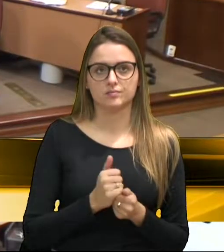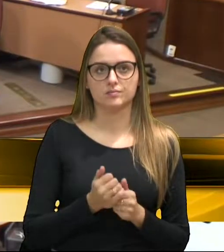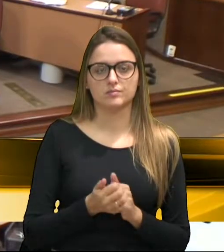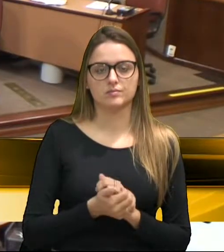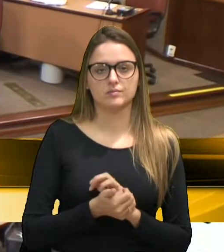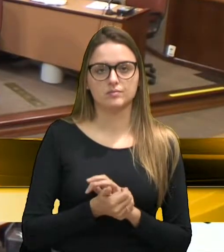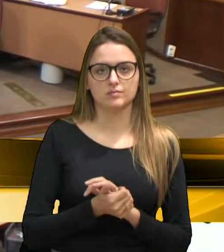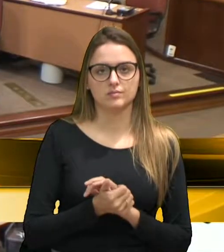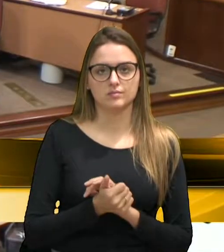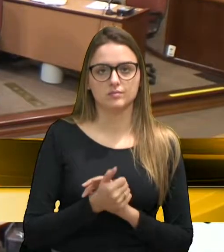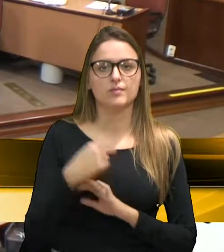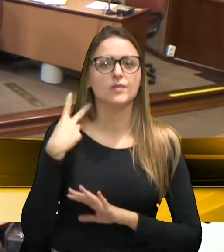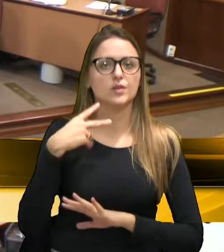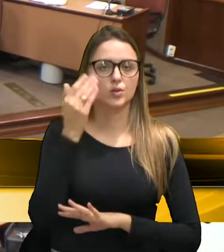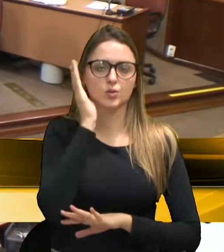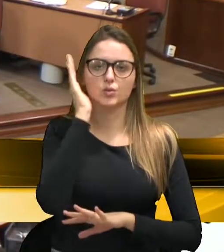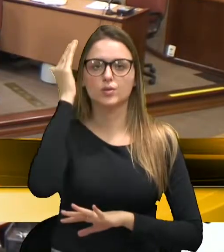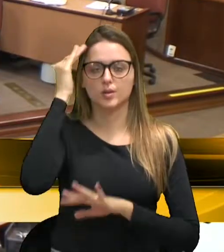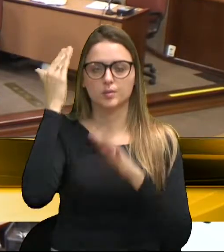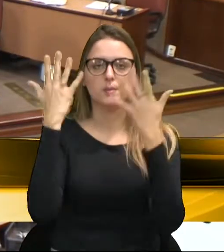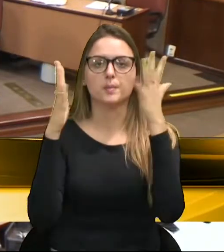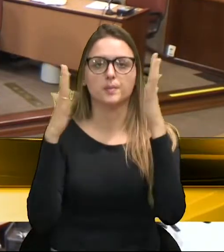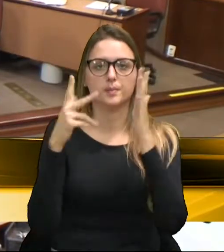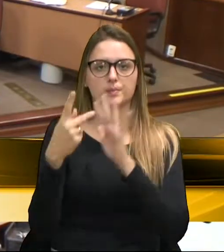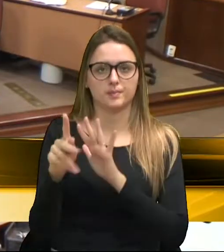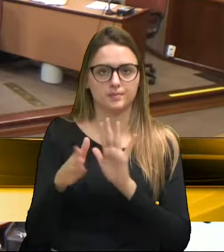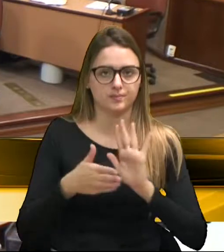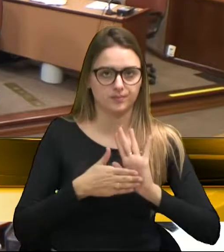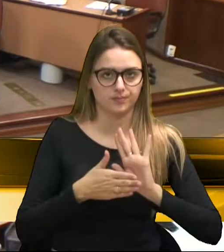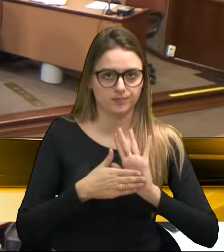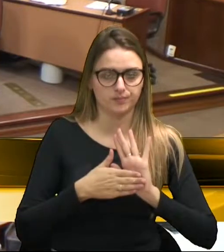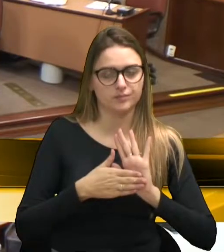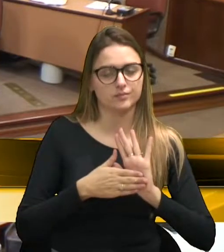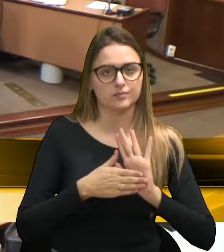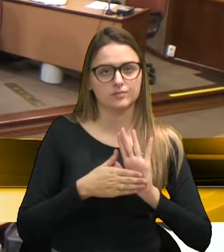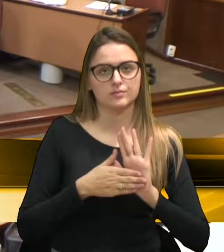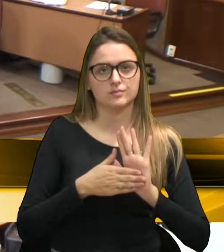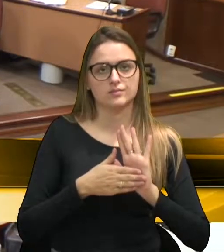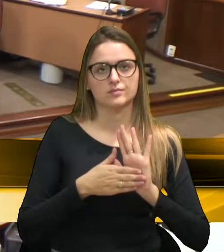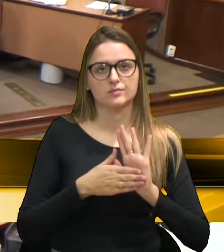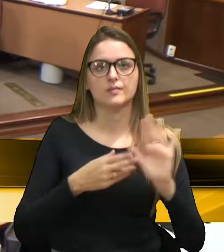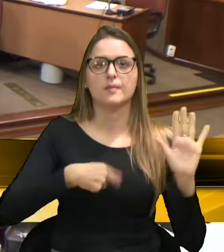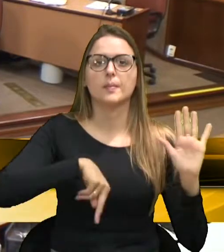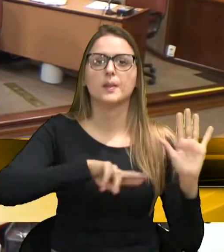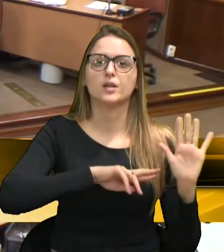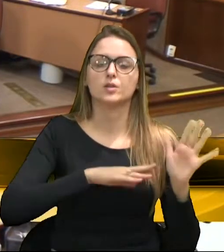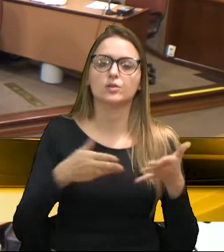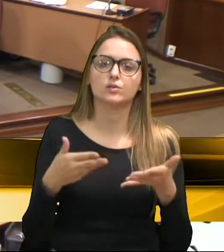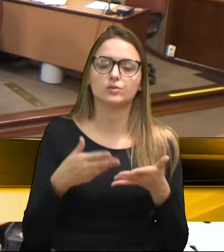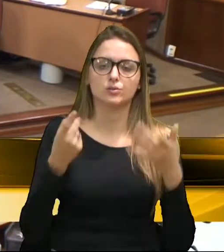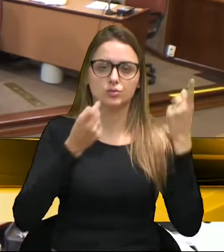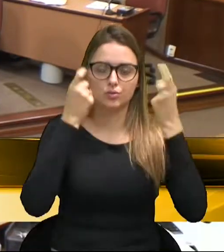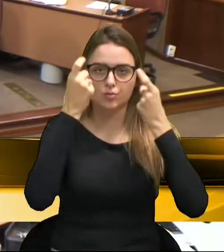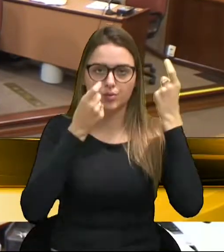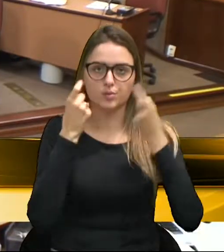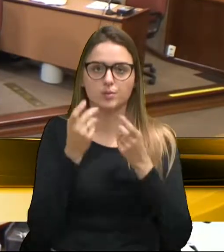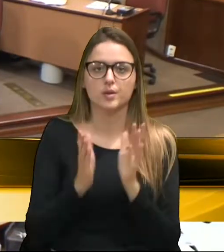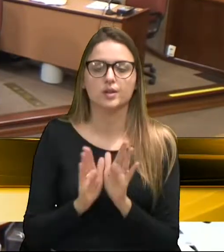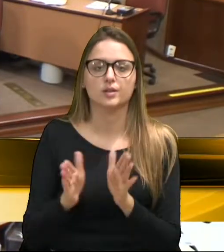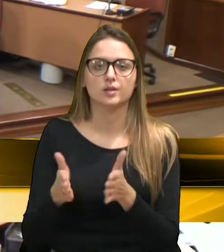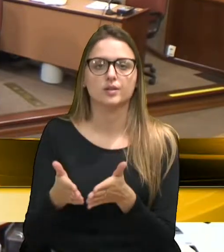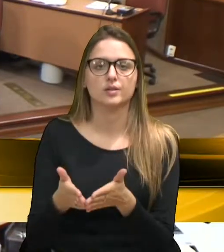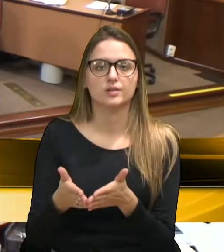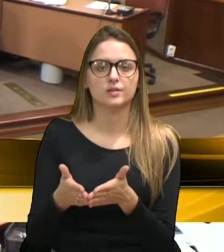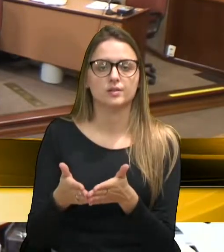Vereador Felipe, parabéns pela iniciativa. A nossa preocupação da nossa comissão, e